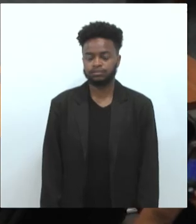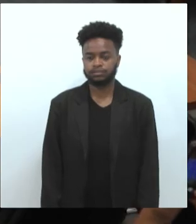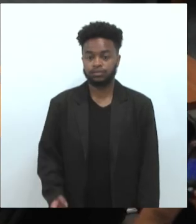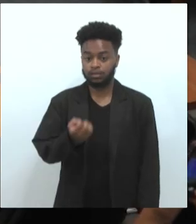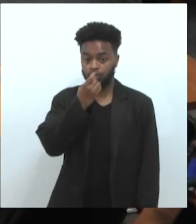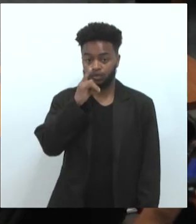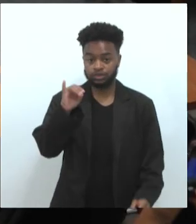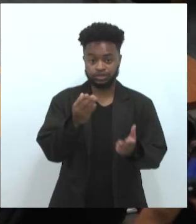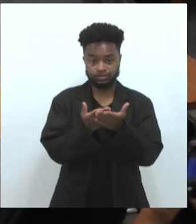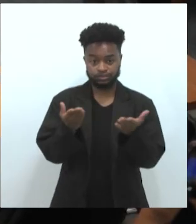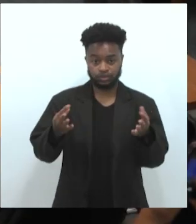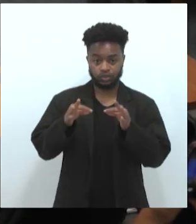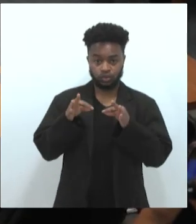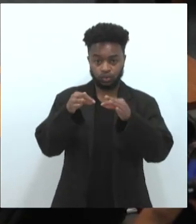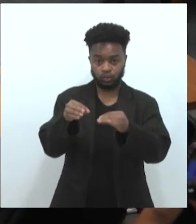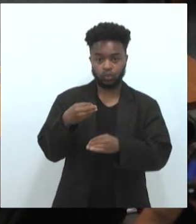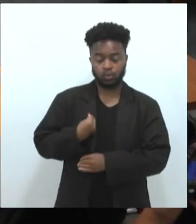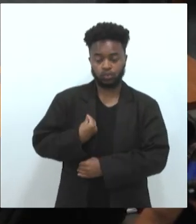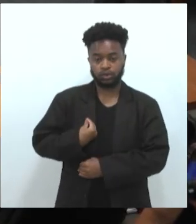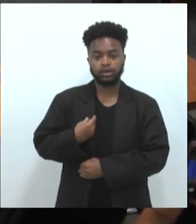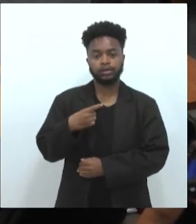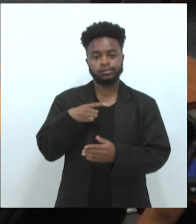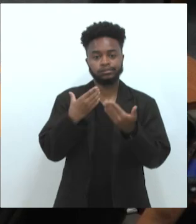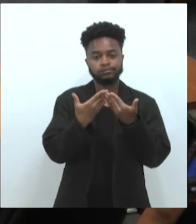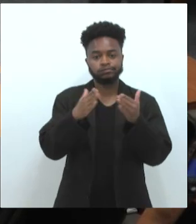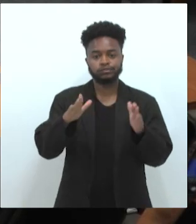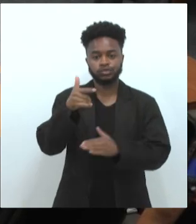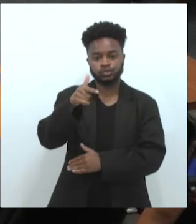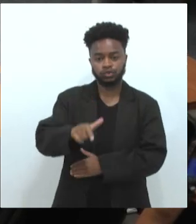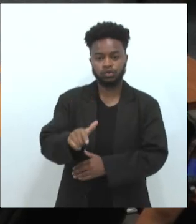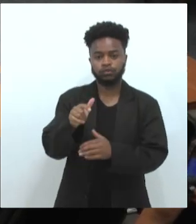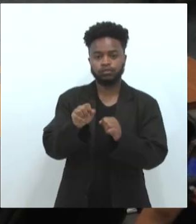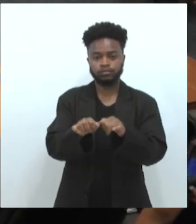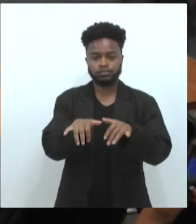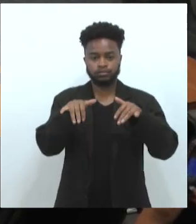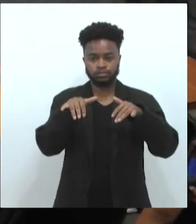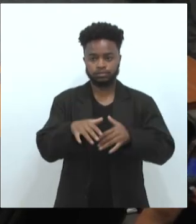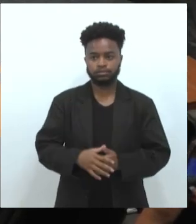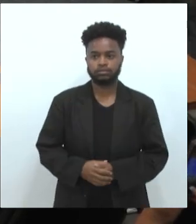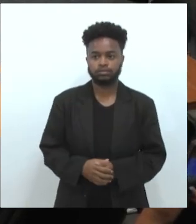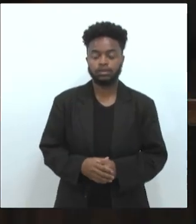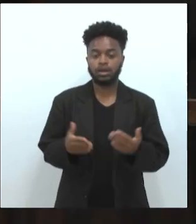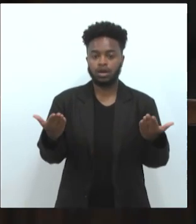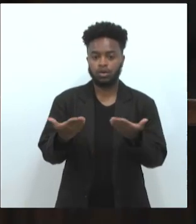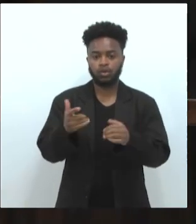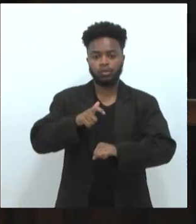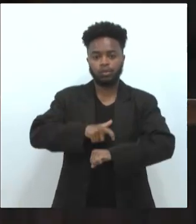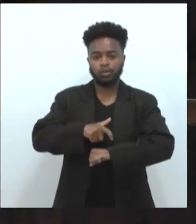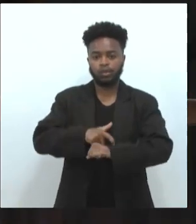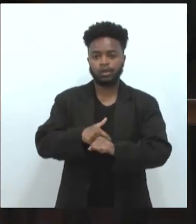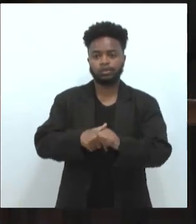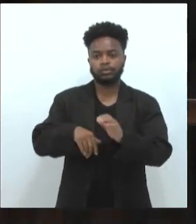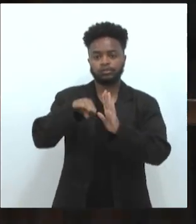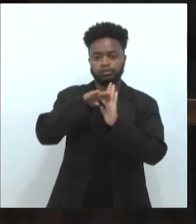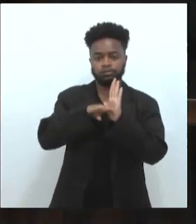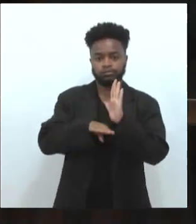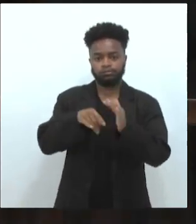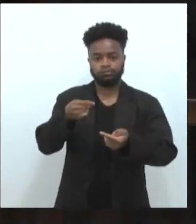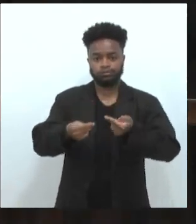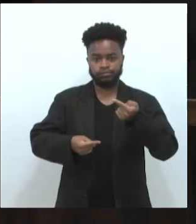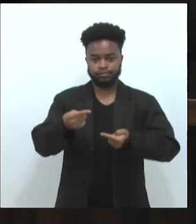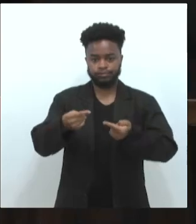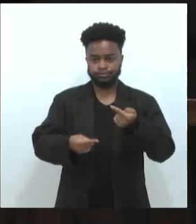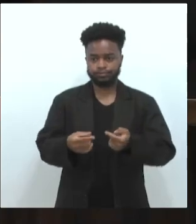Bom dia a todos e todas. Está reaberta a sessão. Passa-se a ordem do dia.